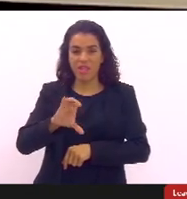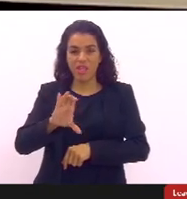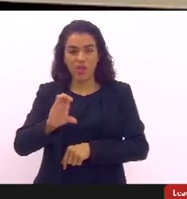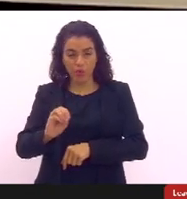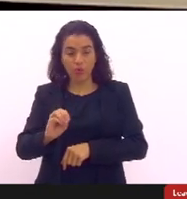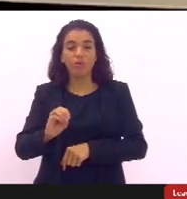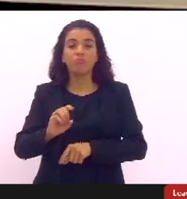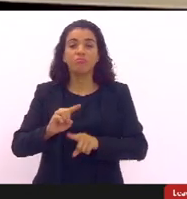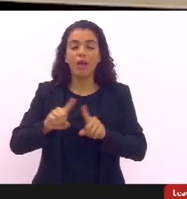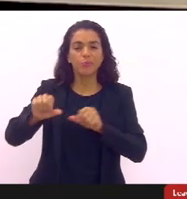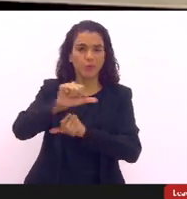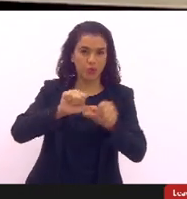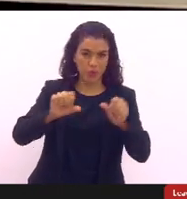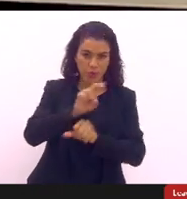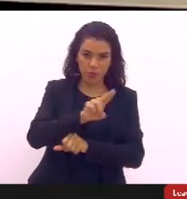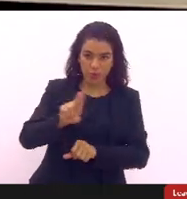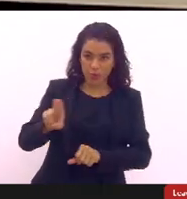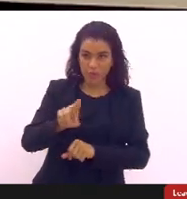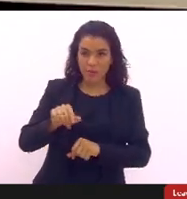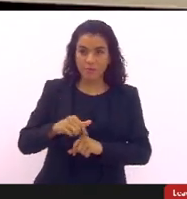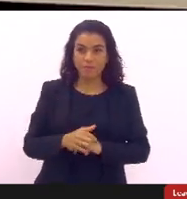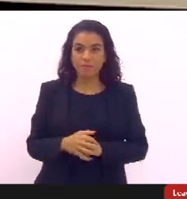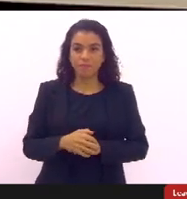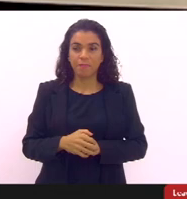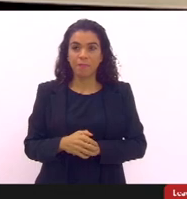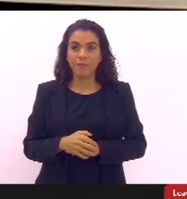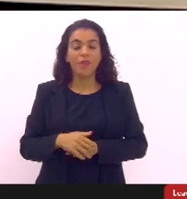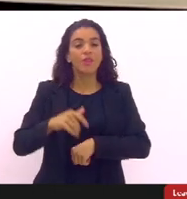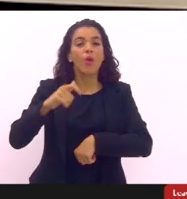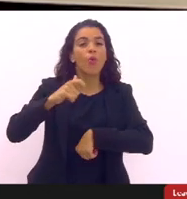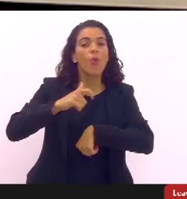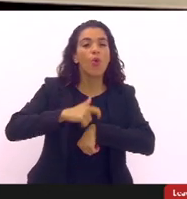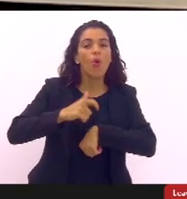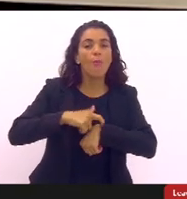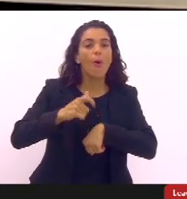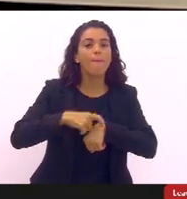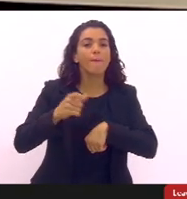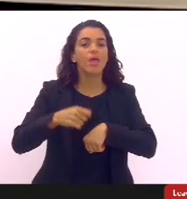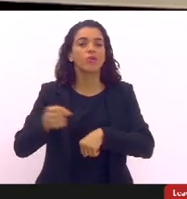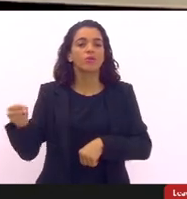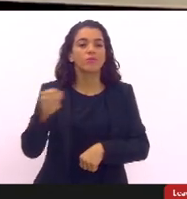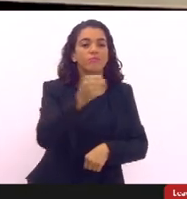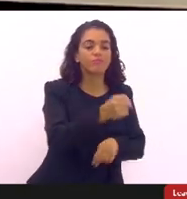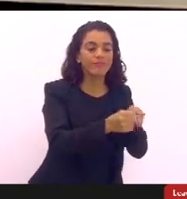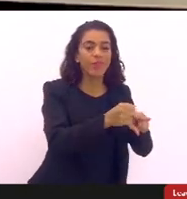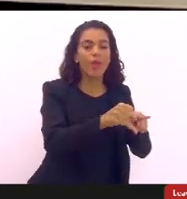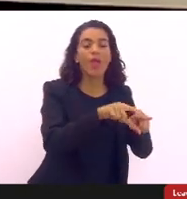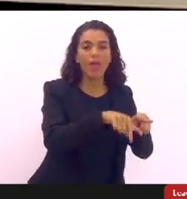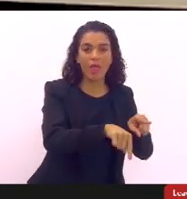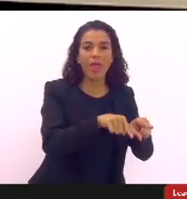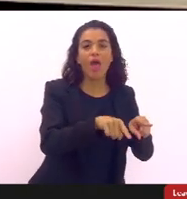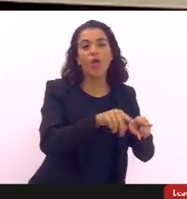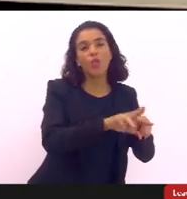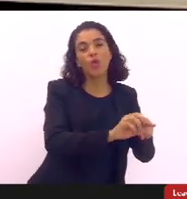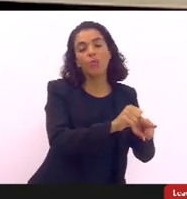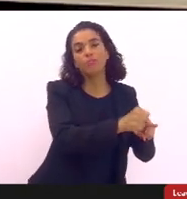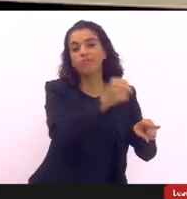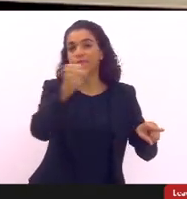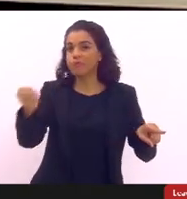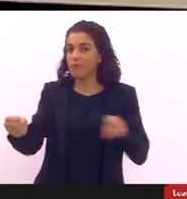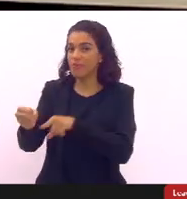né? E que quando a porta de entrada foi então transferida para Benfica e levou o nome Frederico